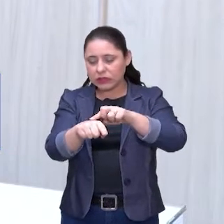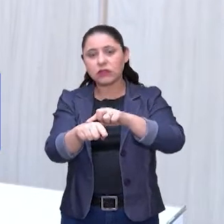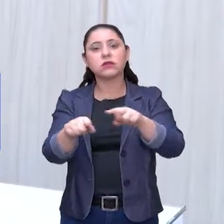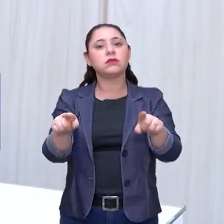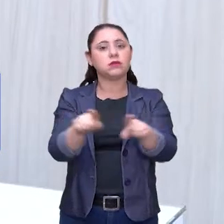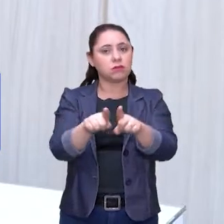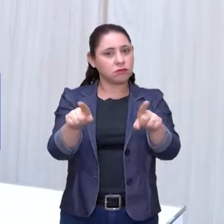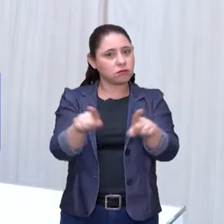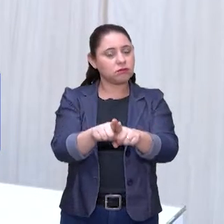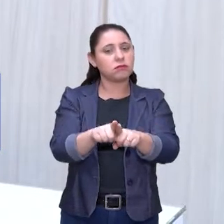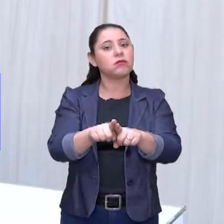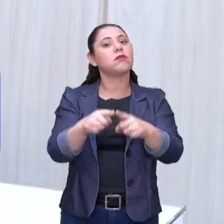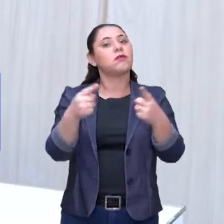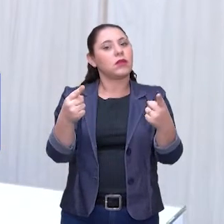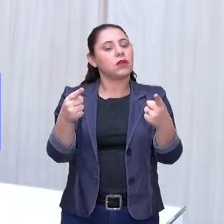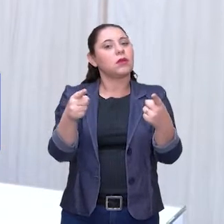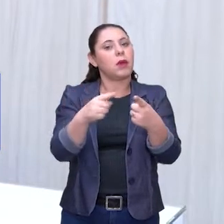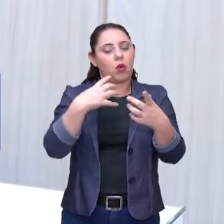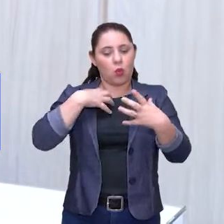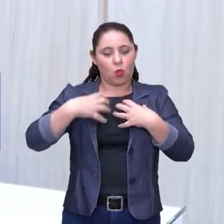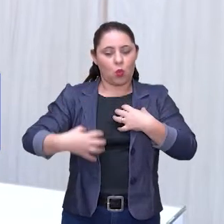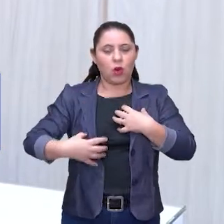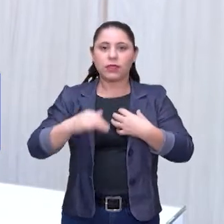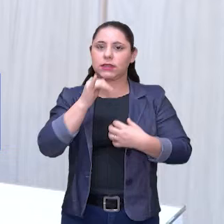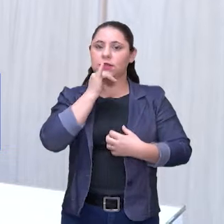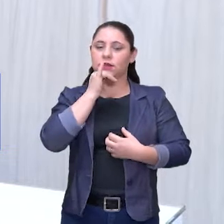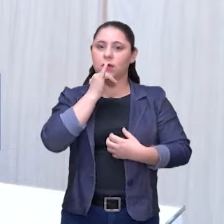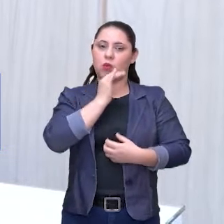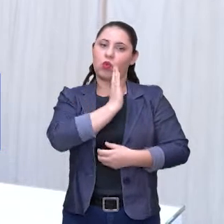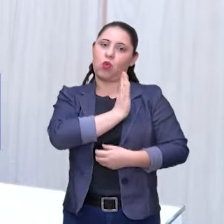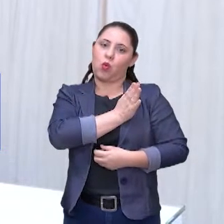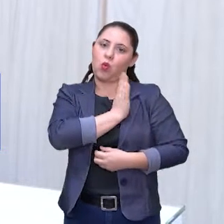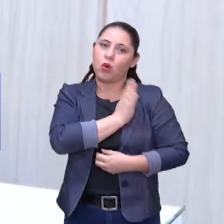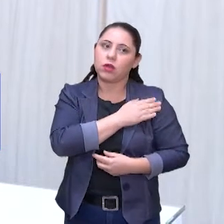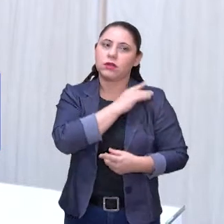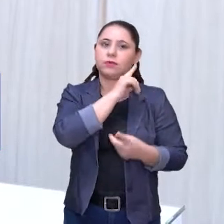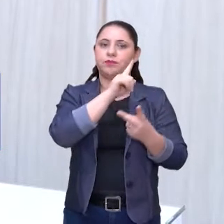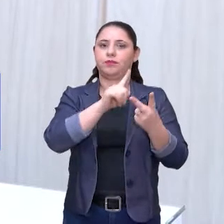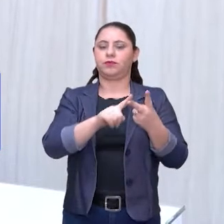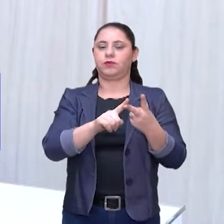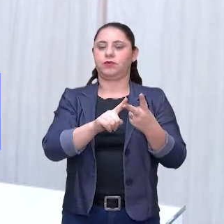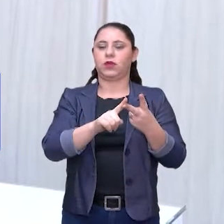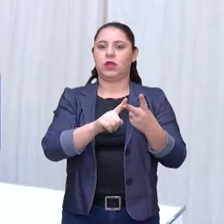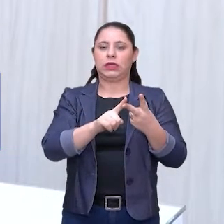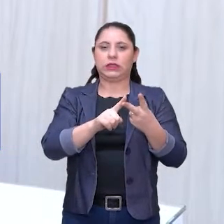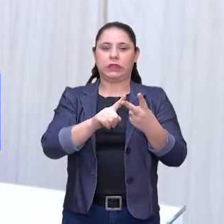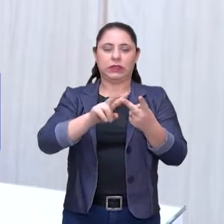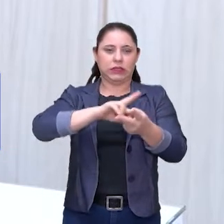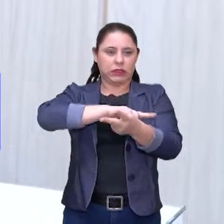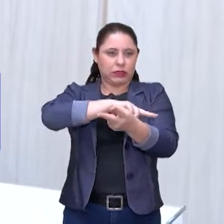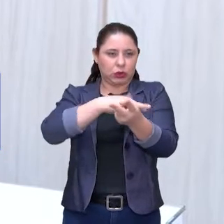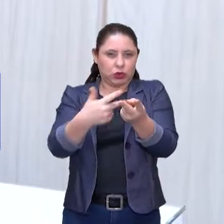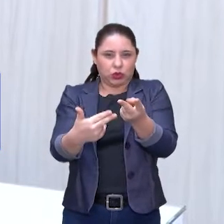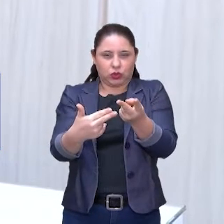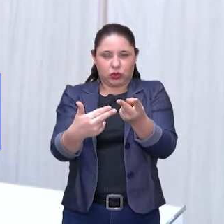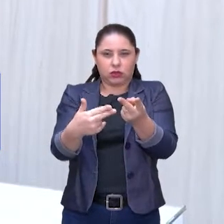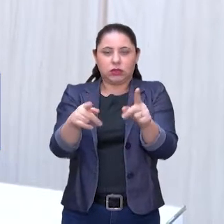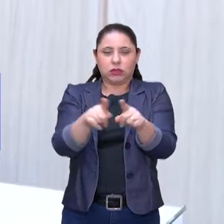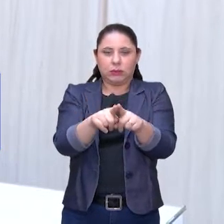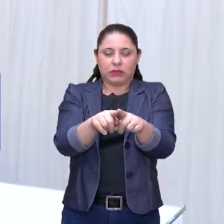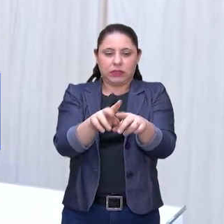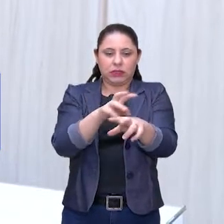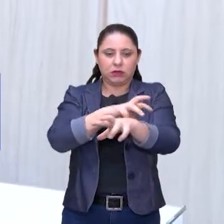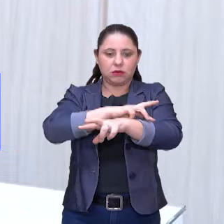pele, né? Mas também em outros órgãos como coração, sistema nervoso